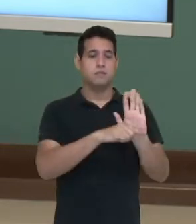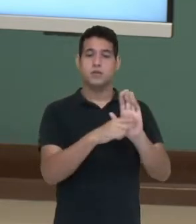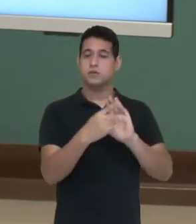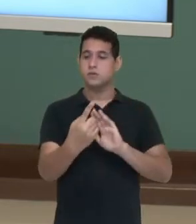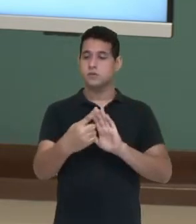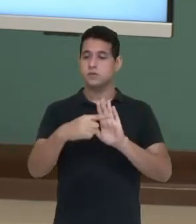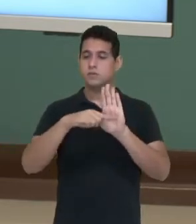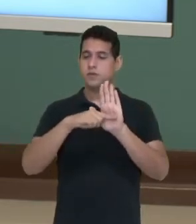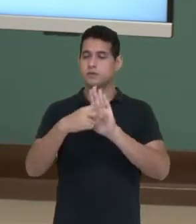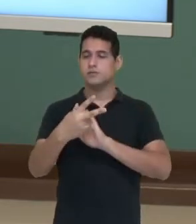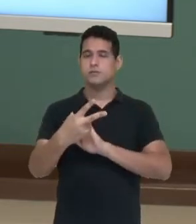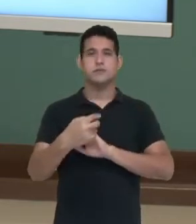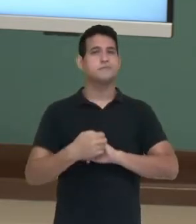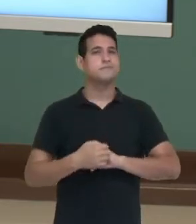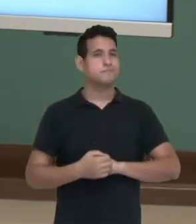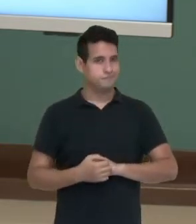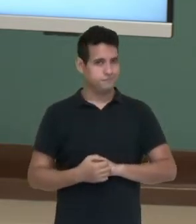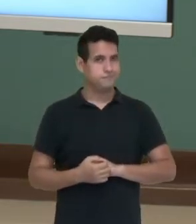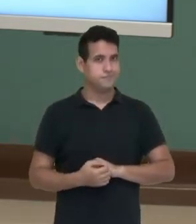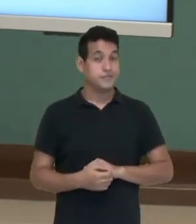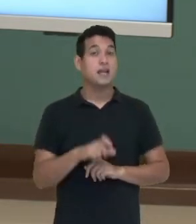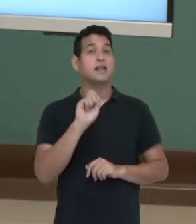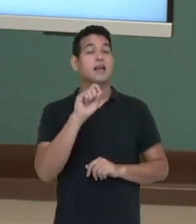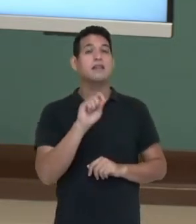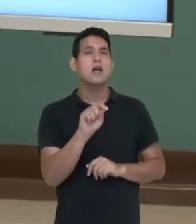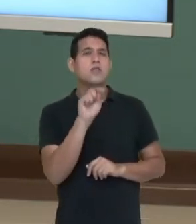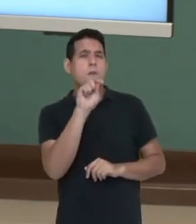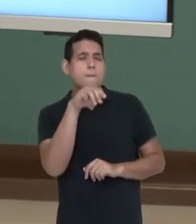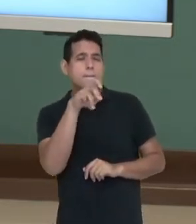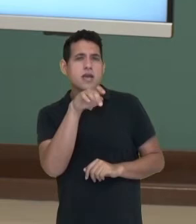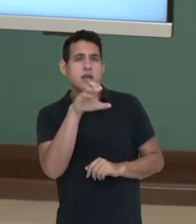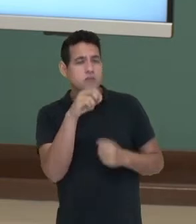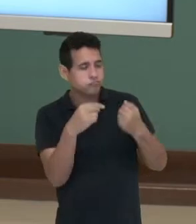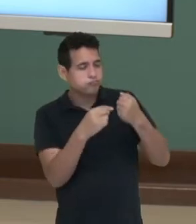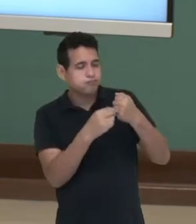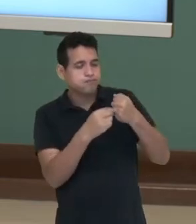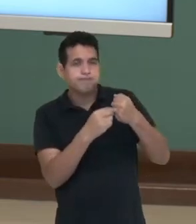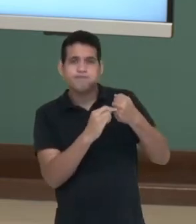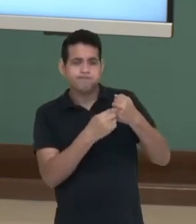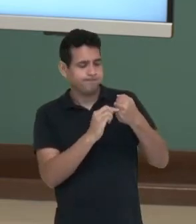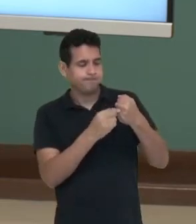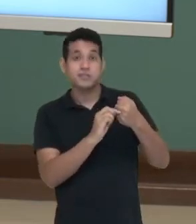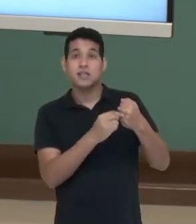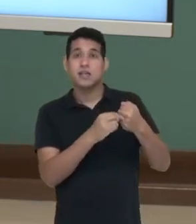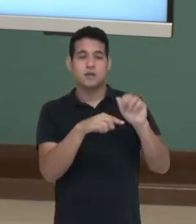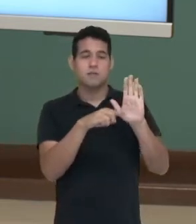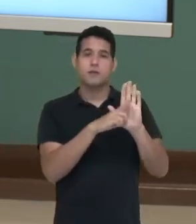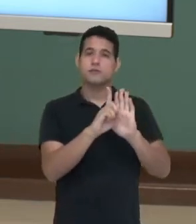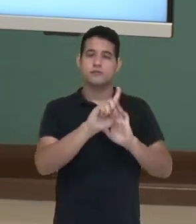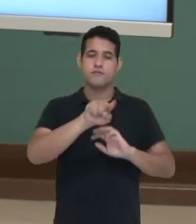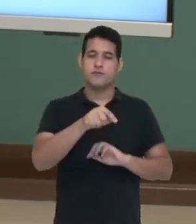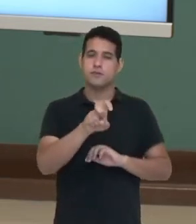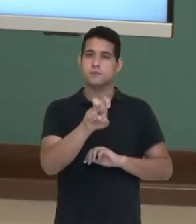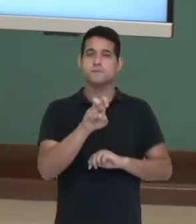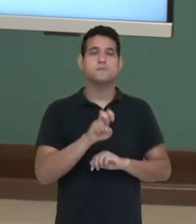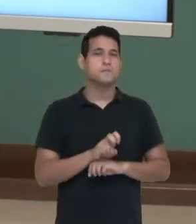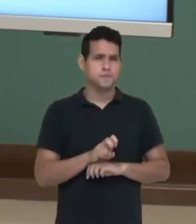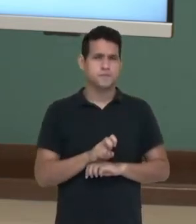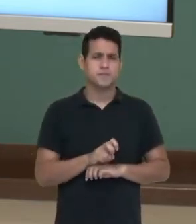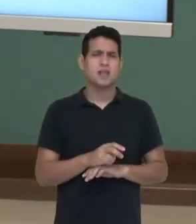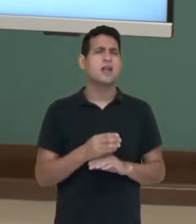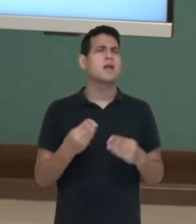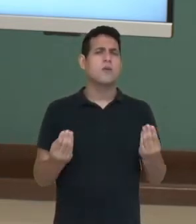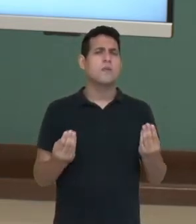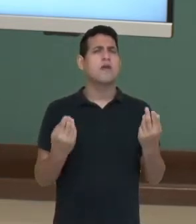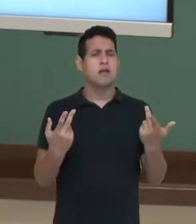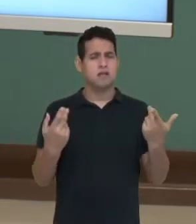menos 2. Quem está no meio do menos 1 e do menos 2? O menos 1,5. E como é